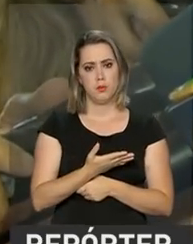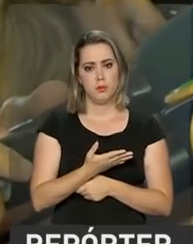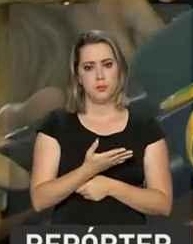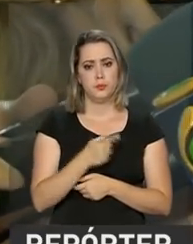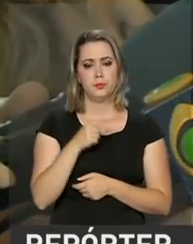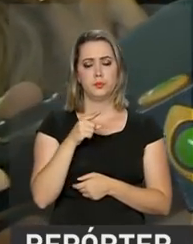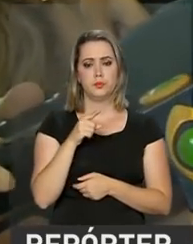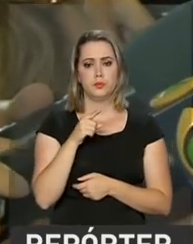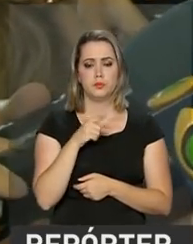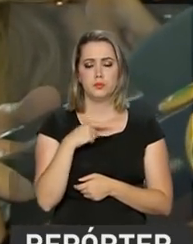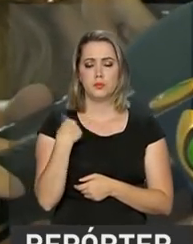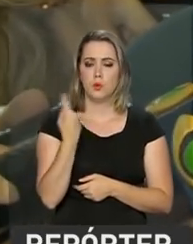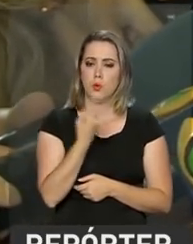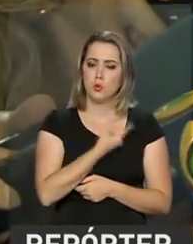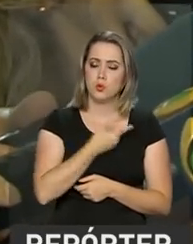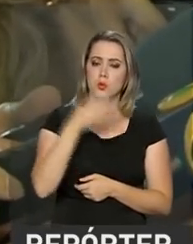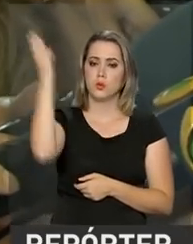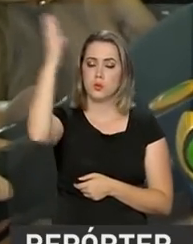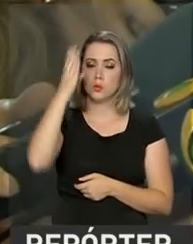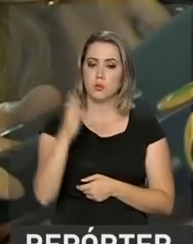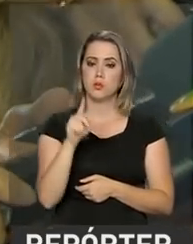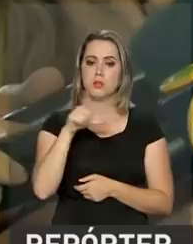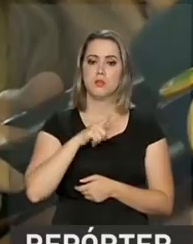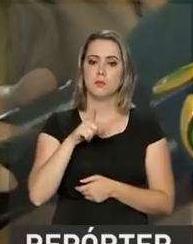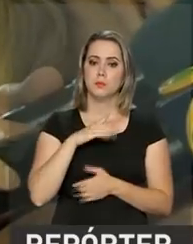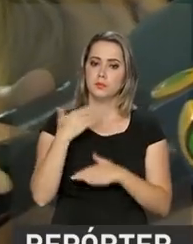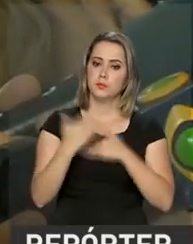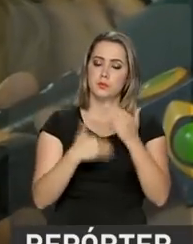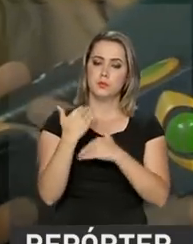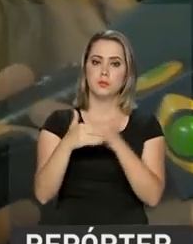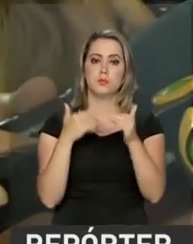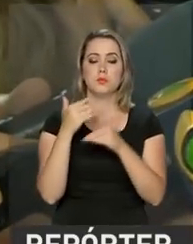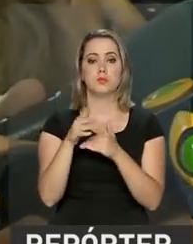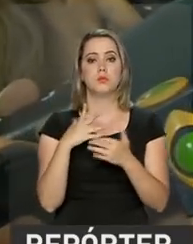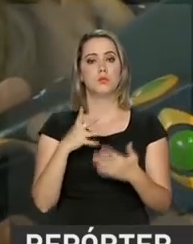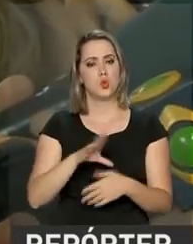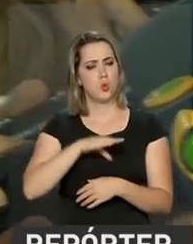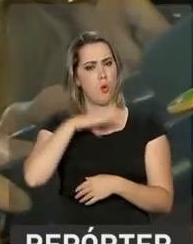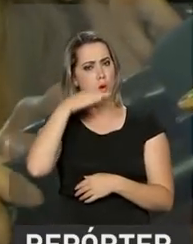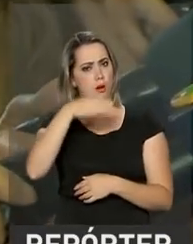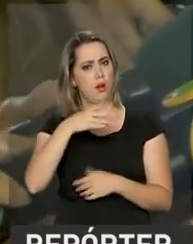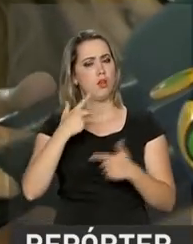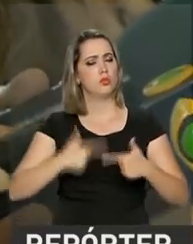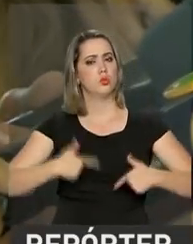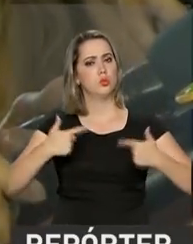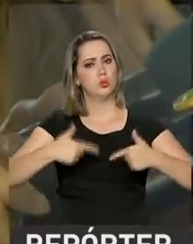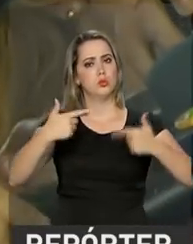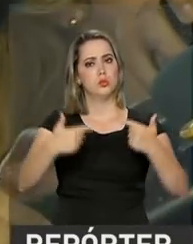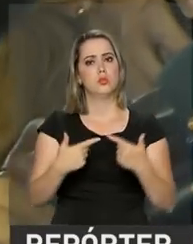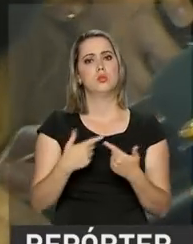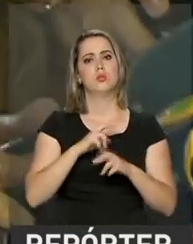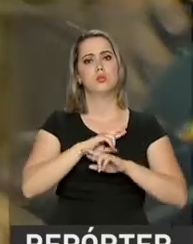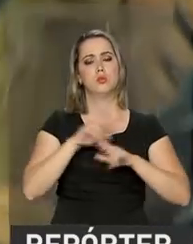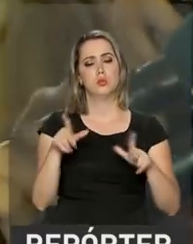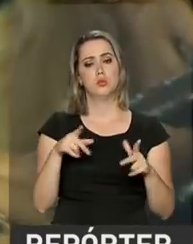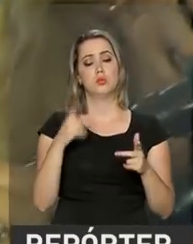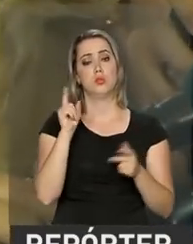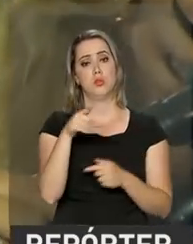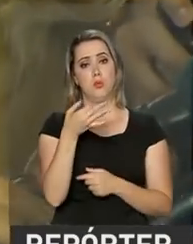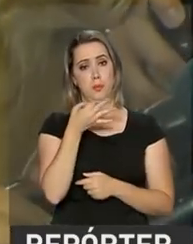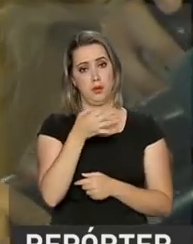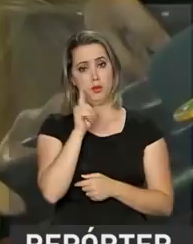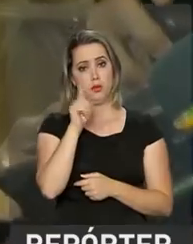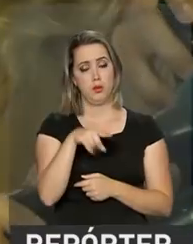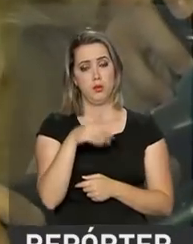momentos onde o brasil segundo tenho bravura de luta eu acho que é